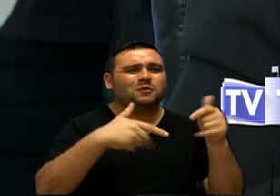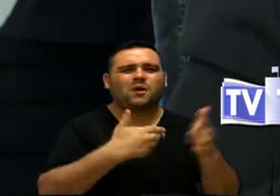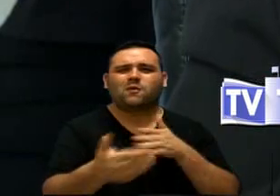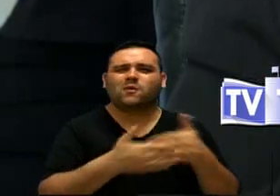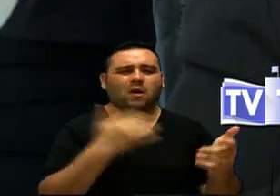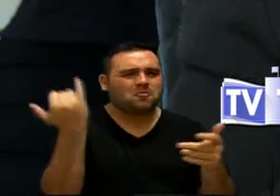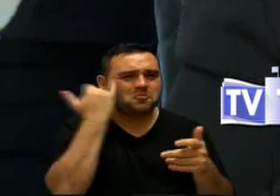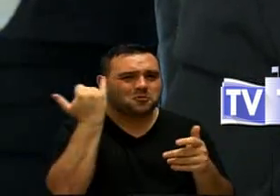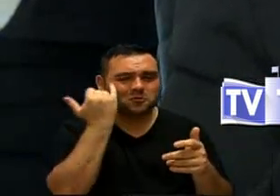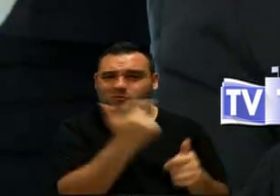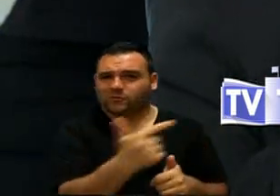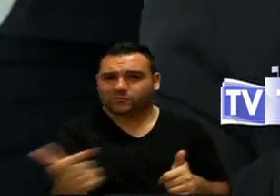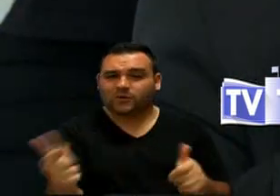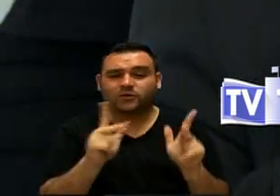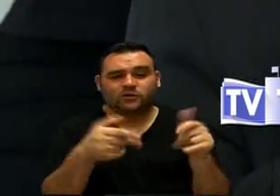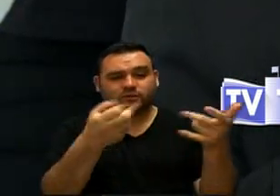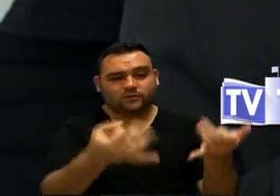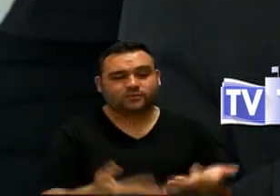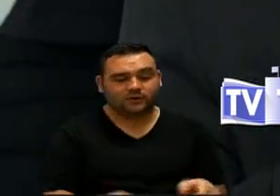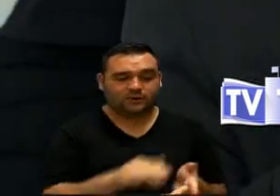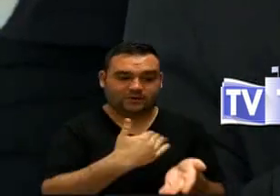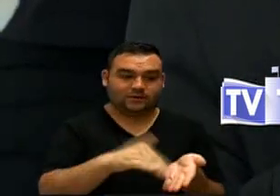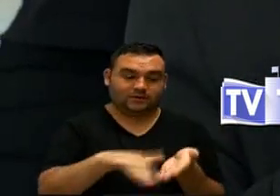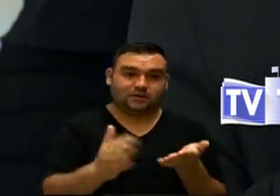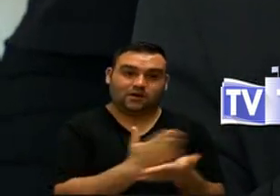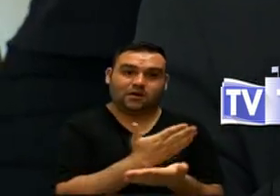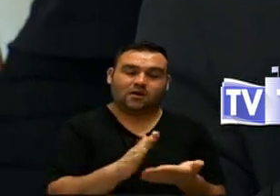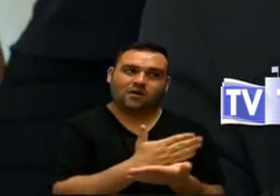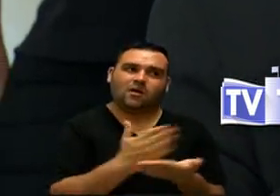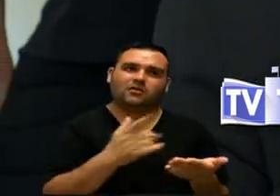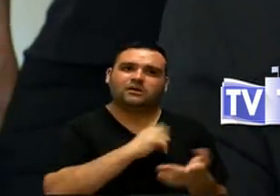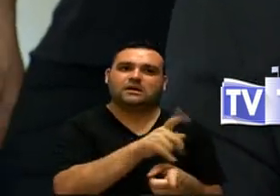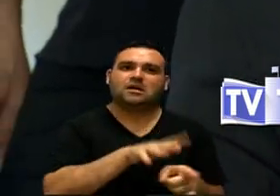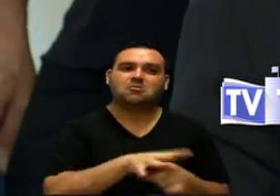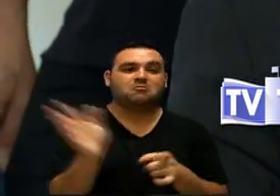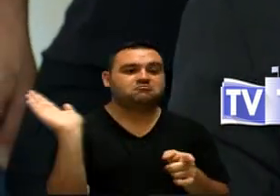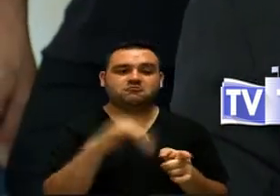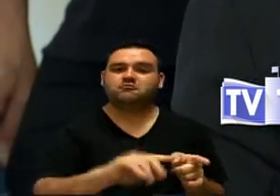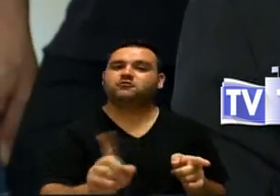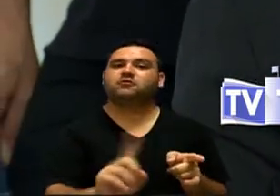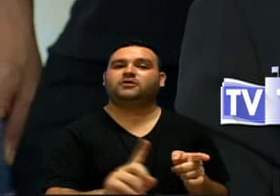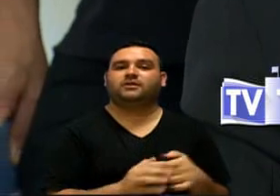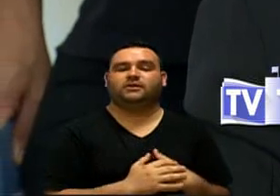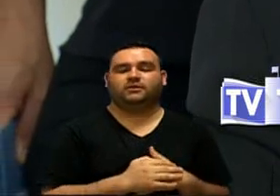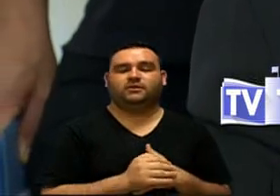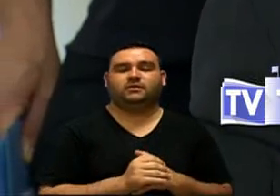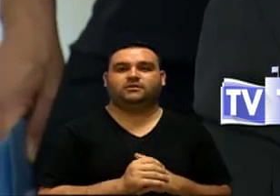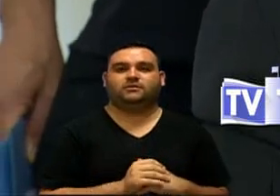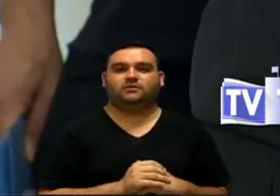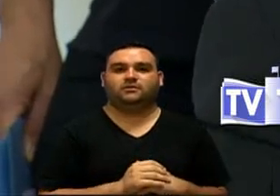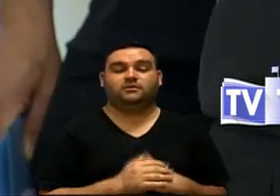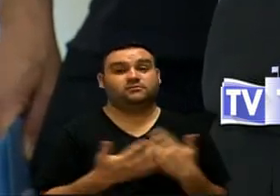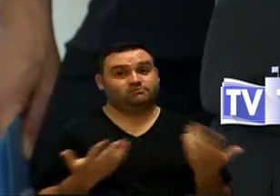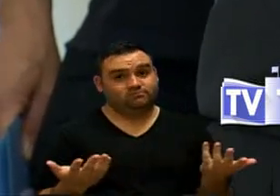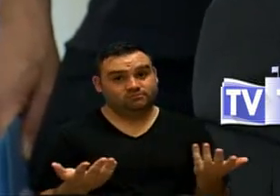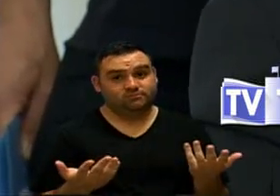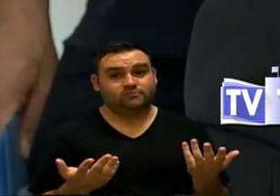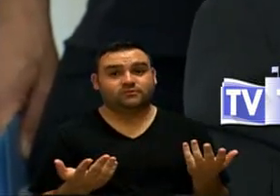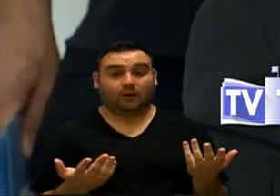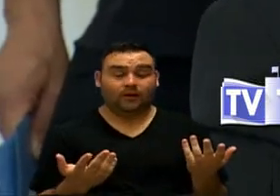sem preguiça. É que nem você falou, tem secretário aqui. Tem audiência pública e não vem aqui na Nara. Esportista na área de esporte. É,